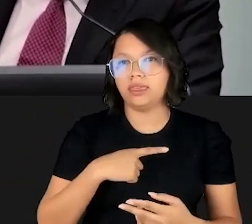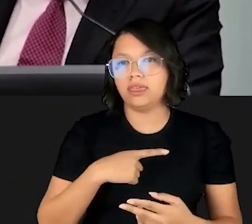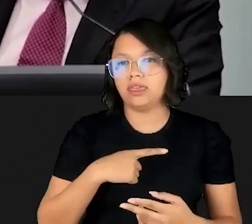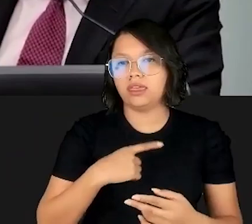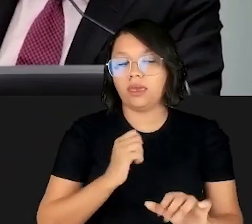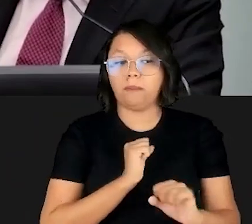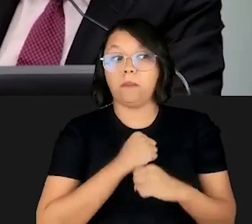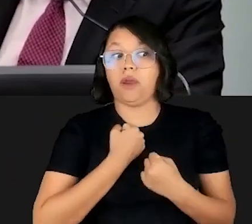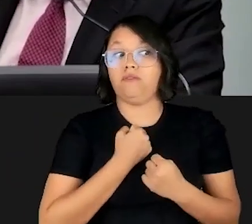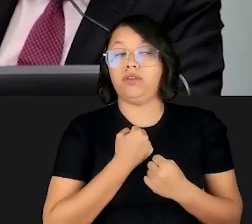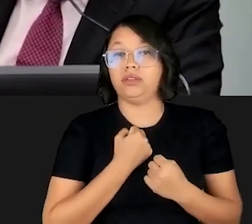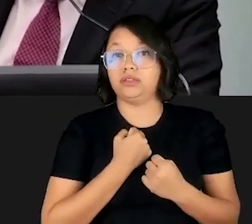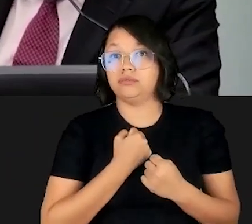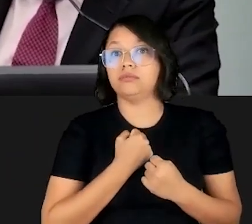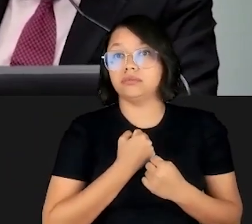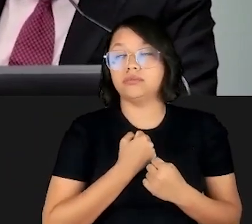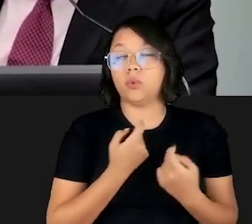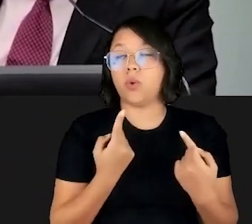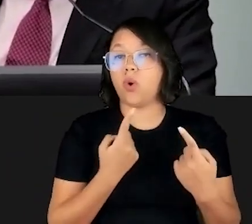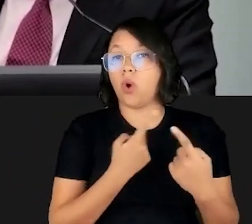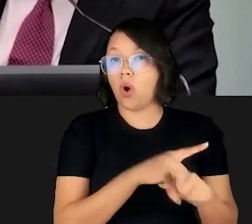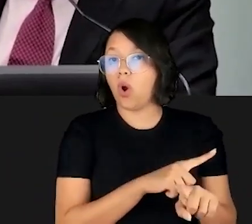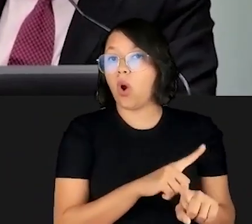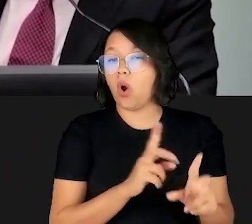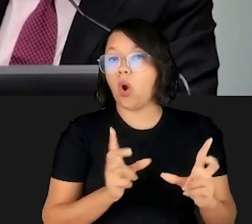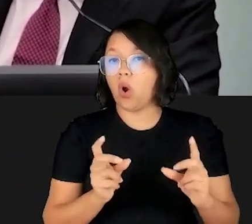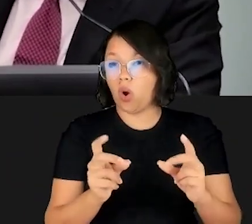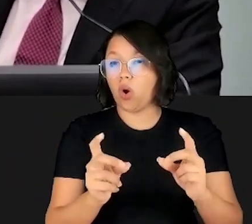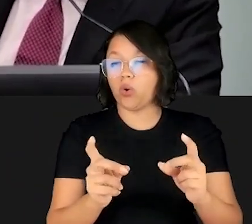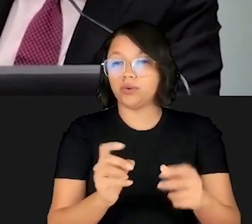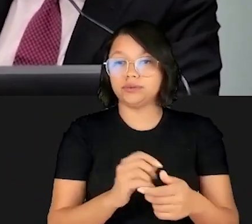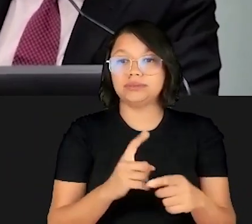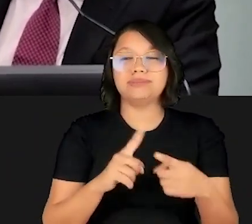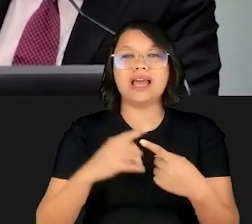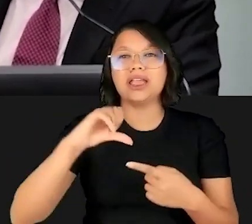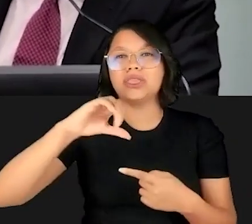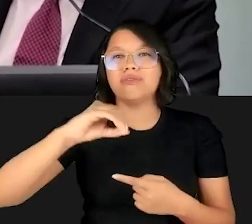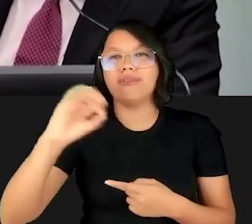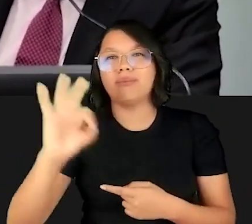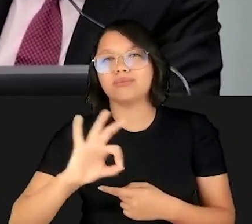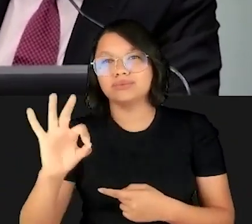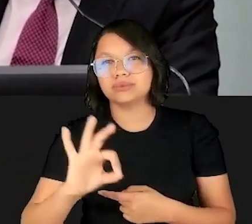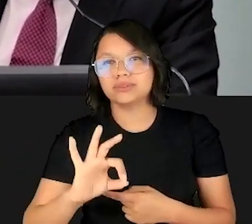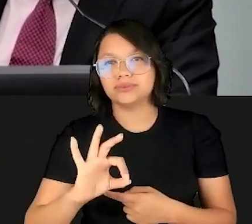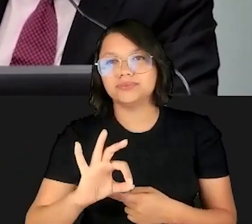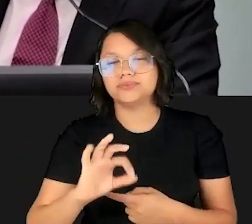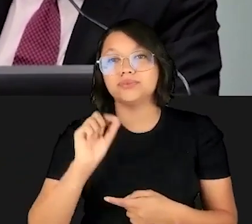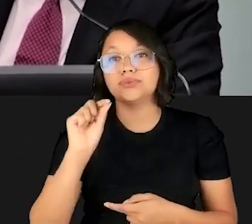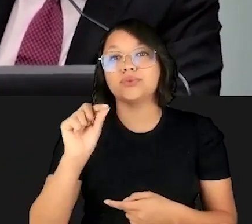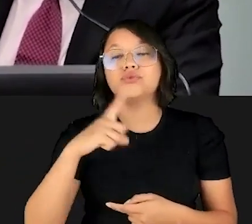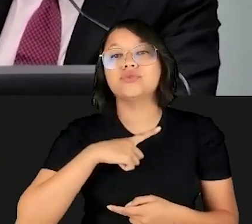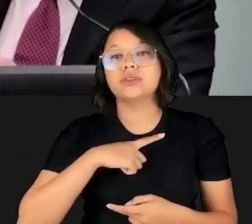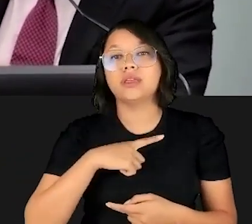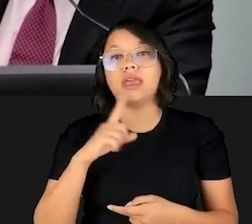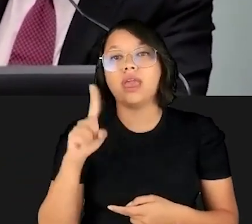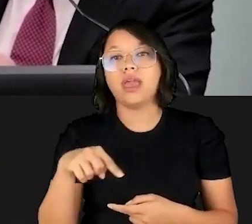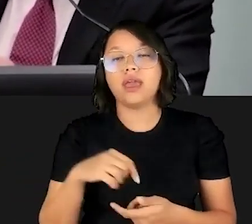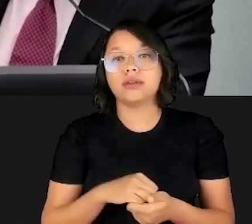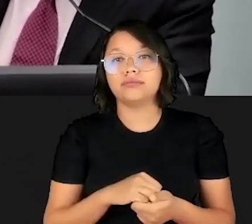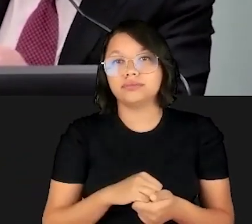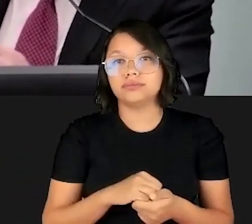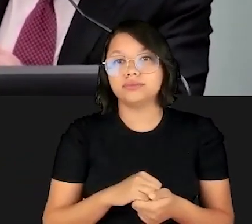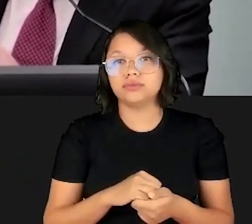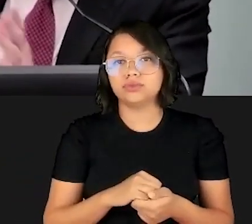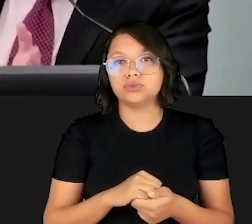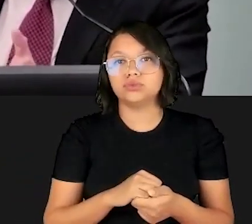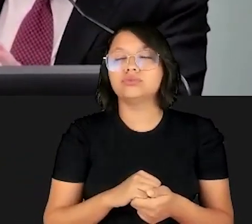ao câncer, né? Tem uma variante que dá razão ao câncer, mas 90% das vezes, o que você tem é, numa